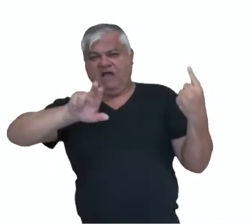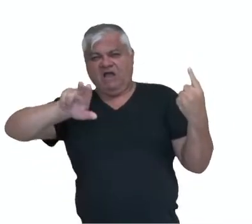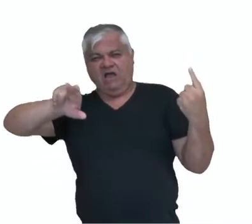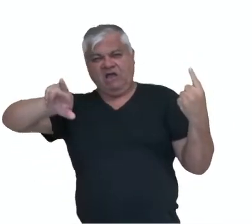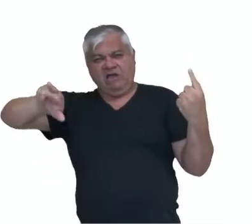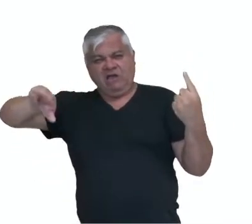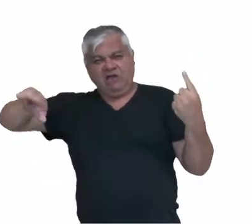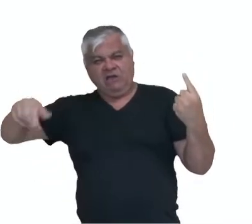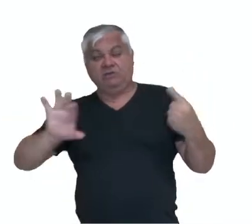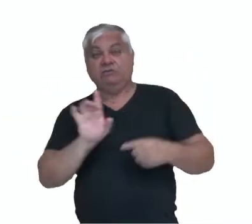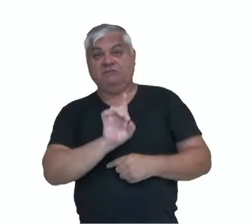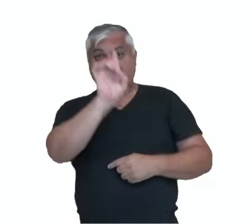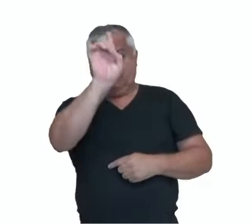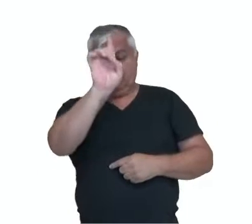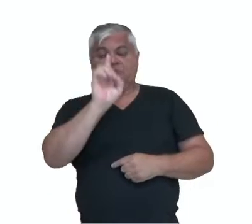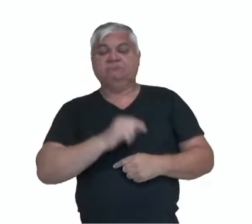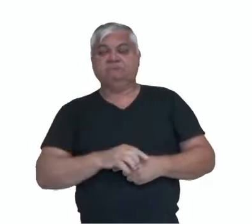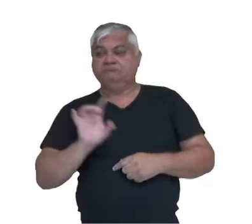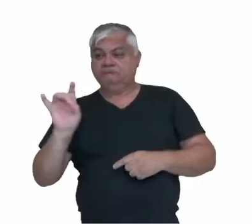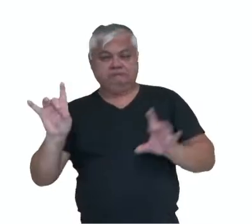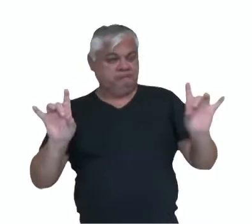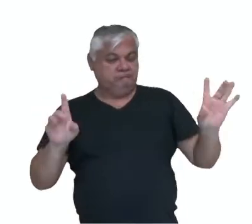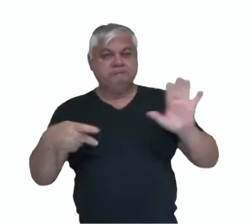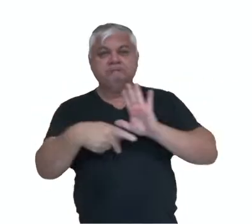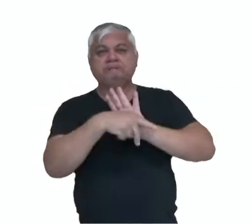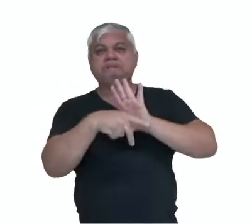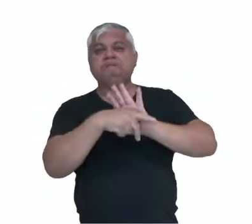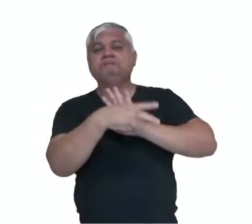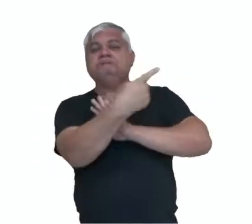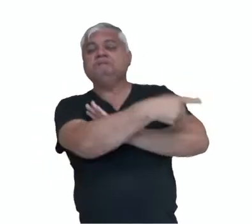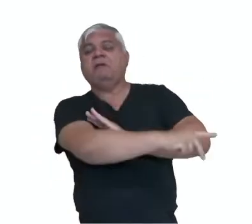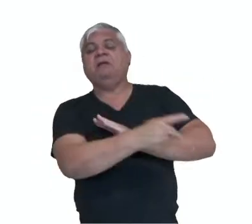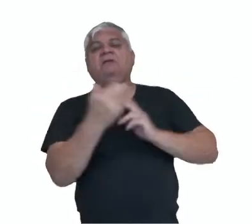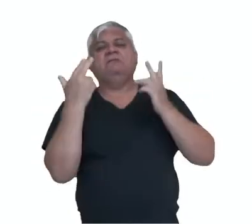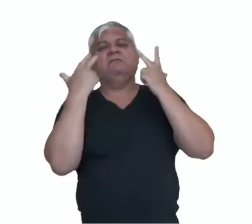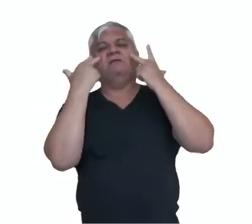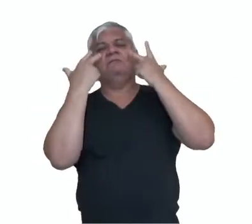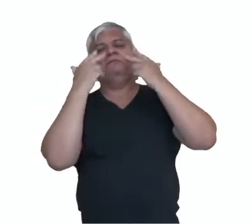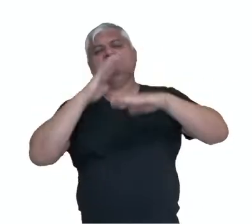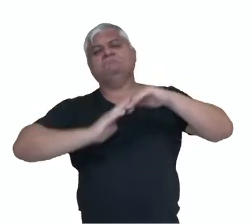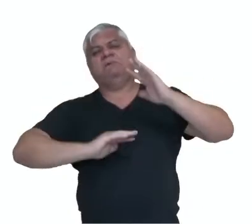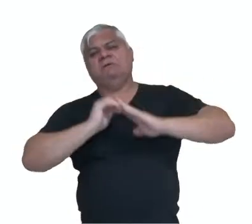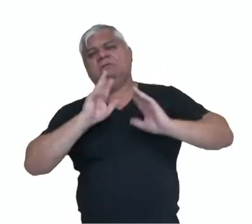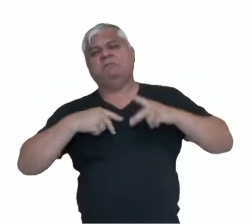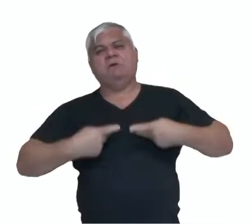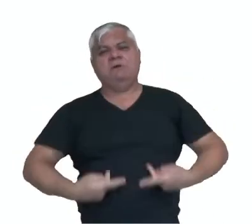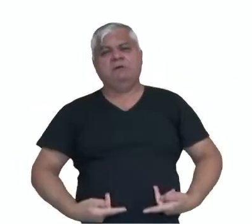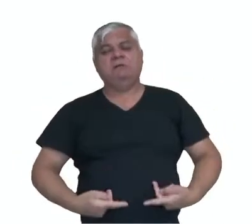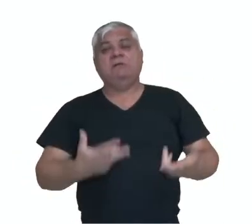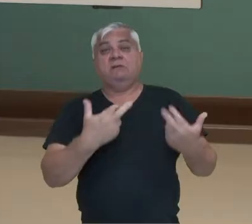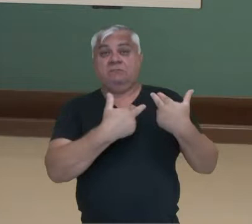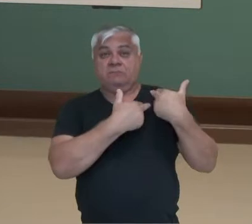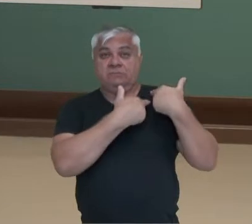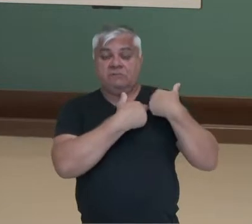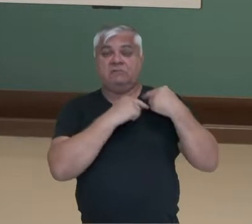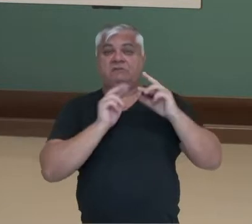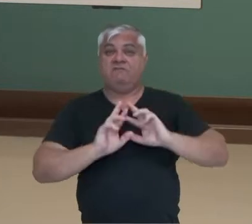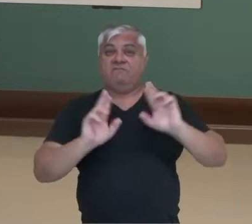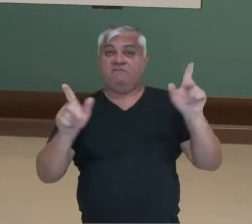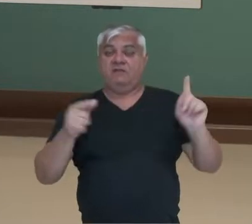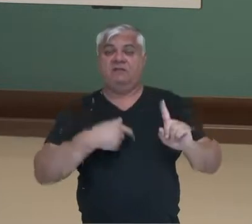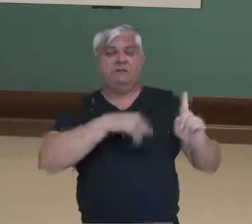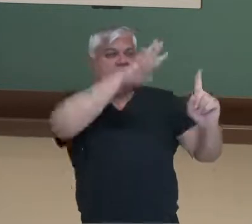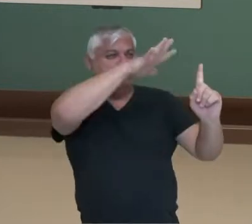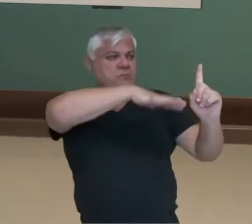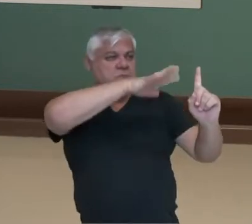vários deuses. Cada um com suas particularidades na natureza, atividade humana, seja de responsabilidade de diferentes